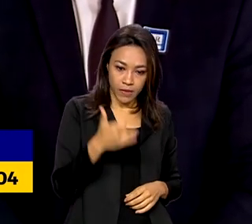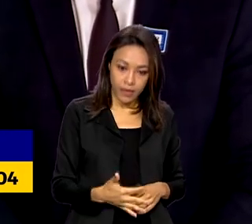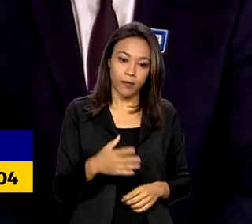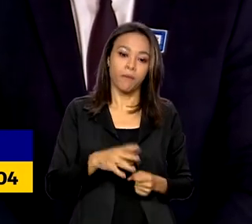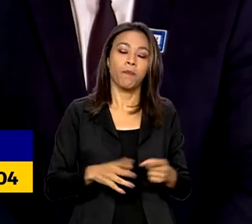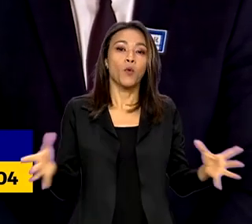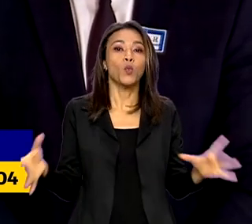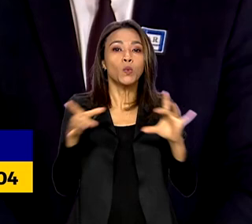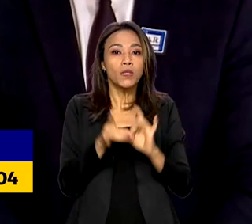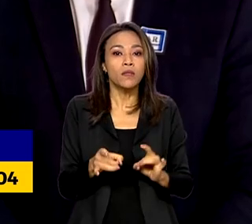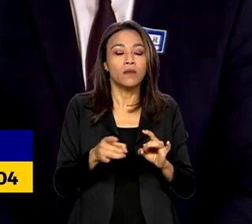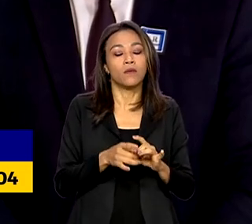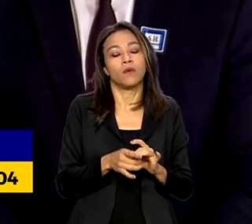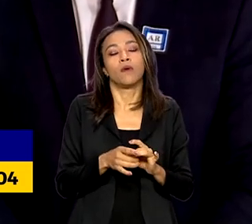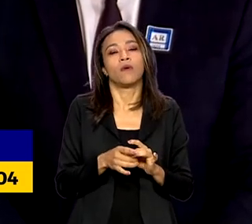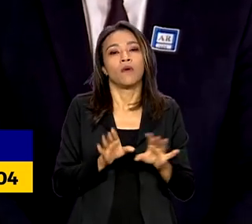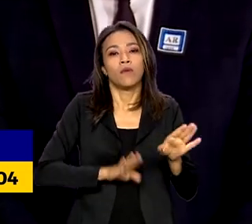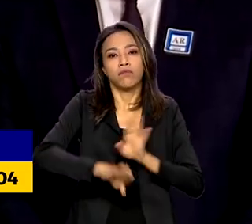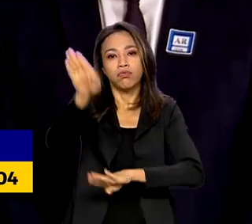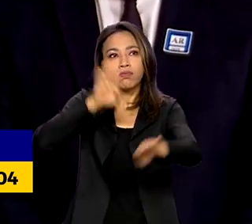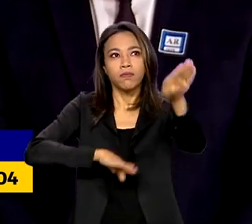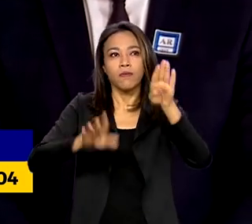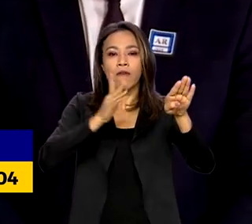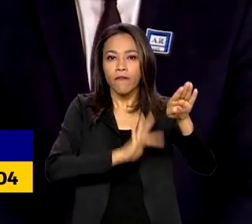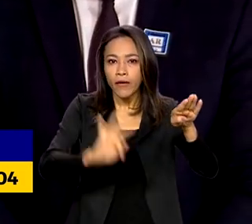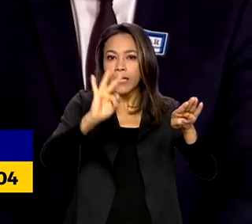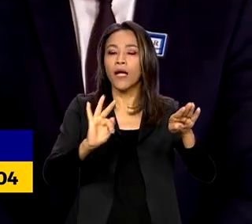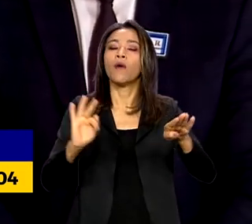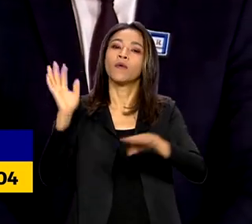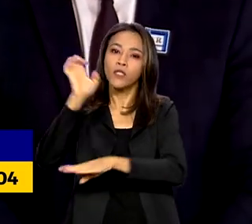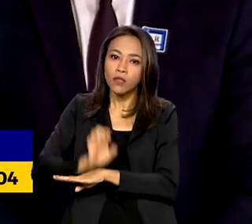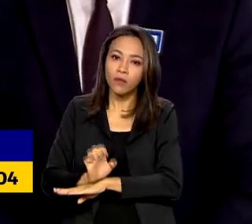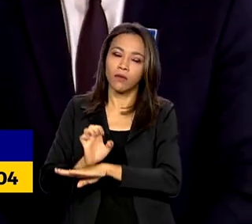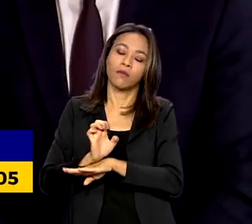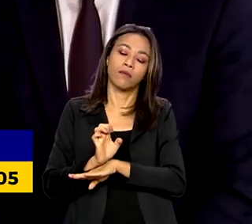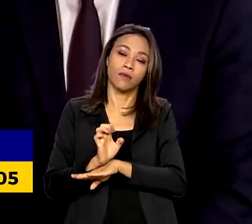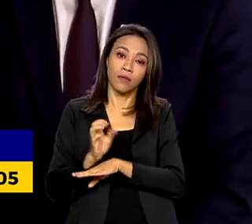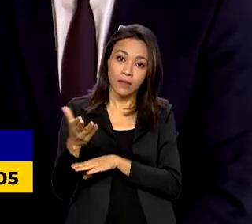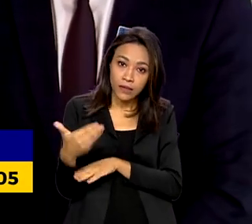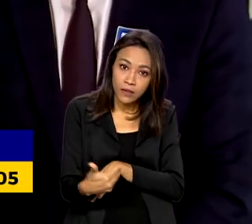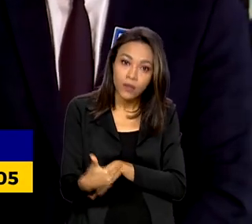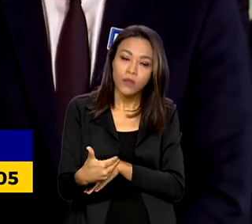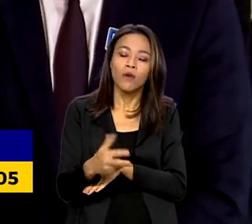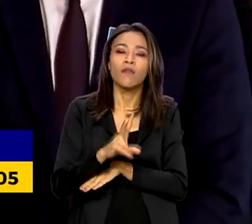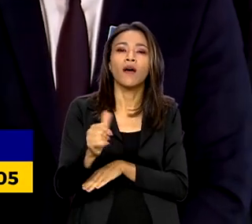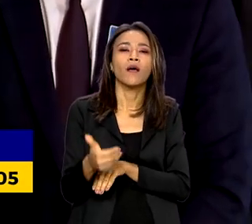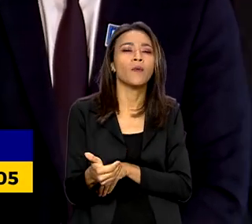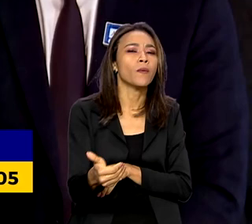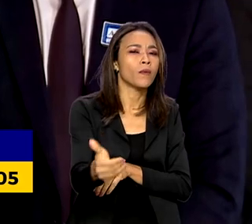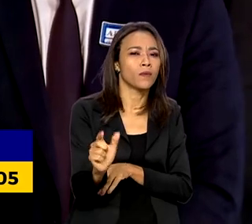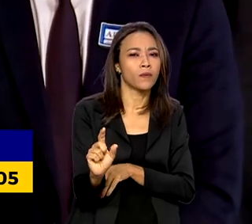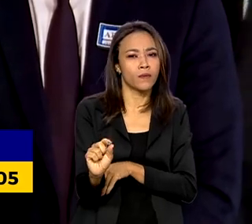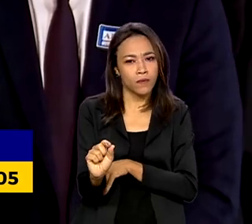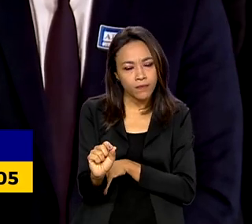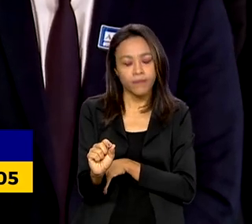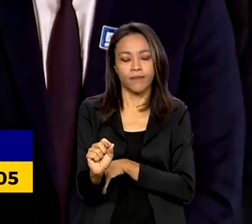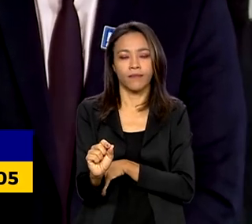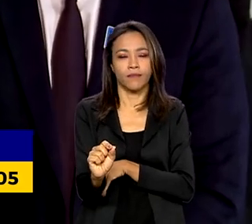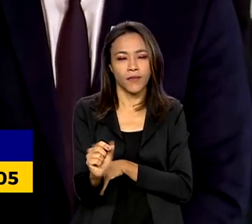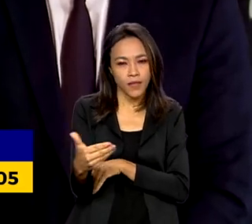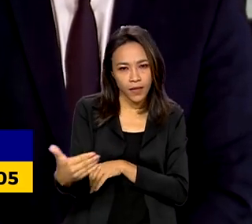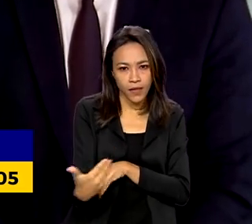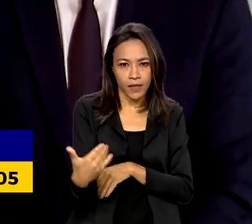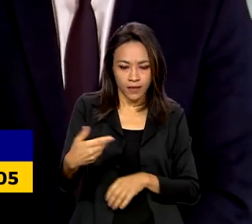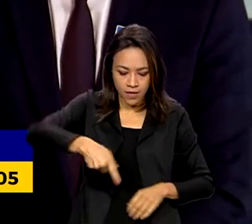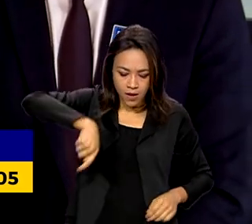rodovias federais, né? E automaticamente isso vai dar a possibilidade de fazer com que esse leilão